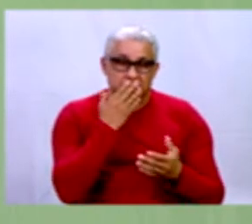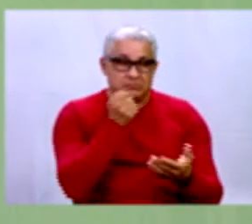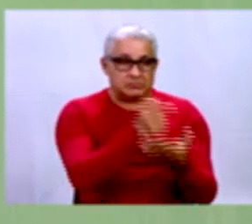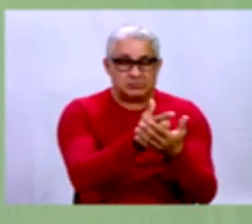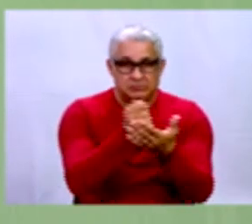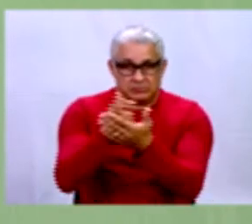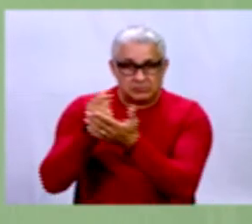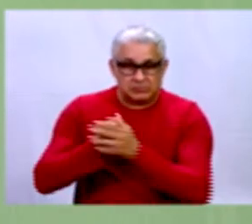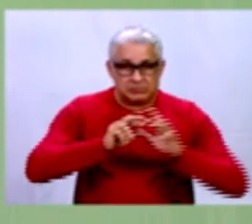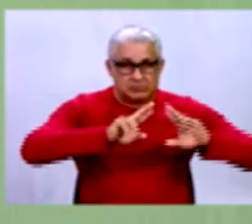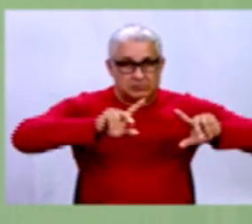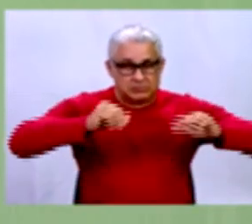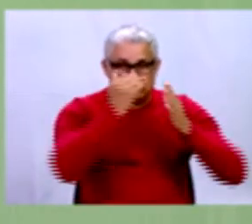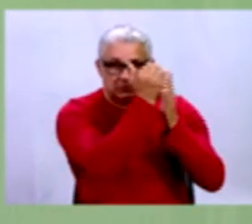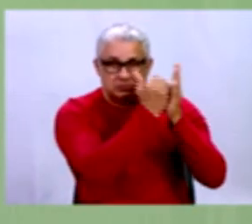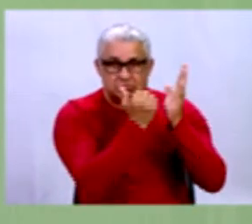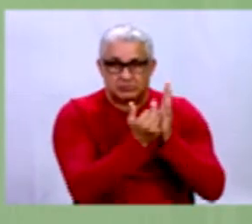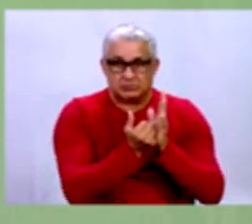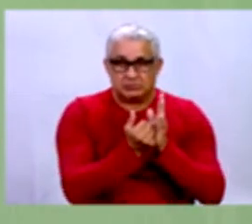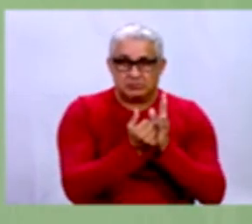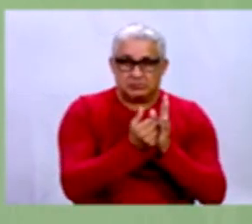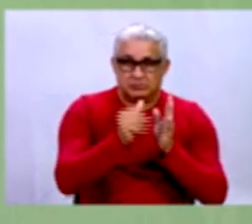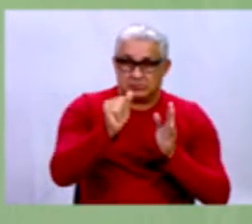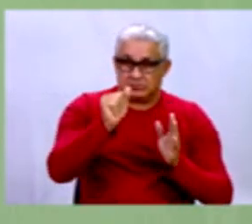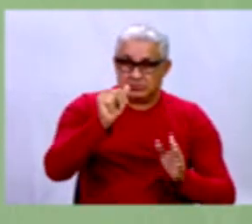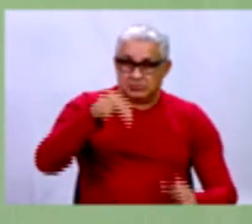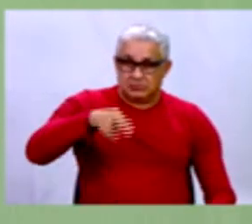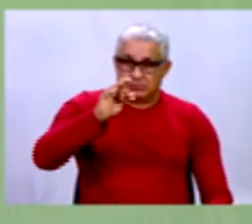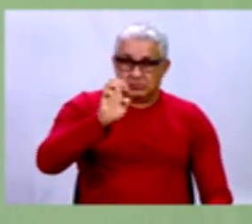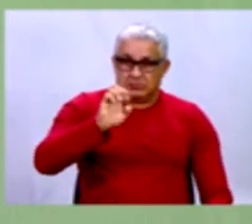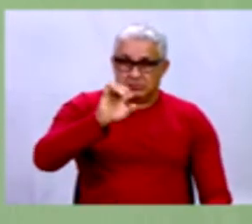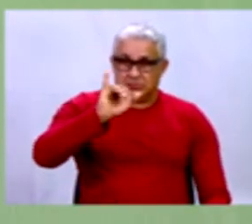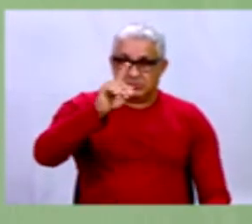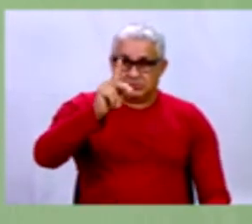quais podem ser classificadas em antecipadas,